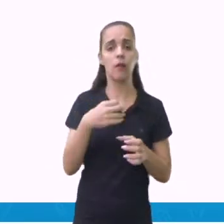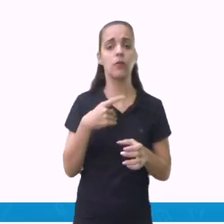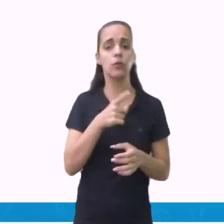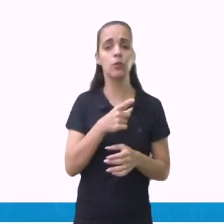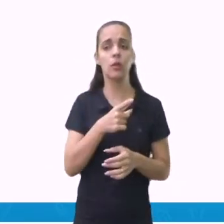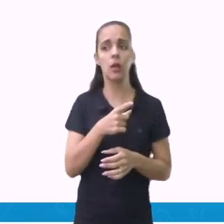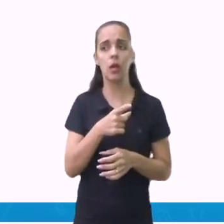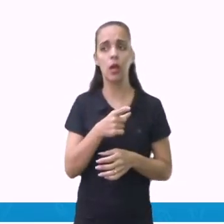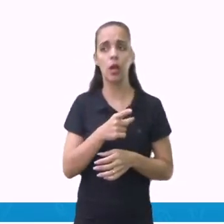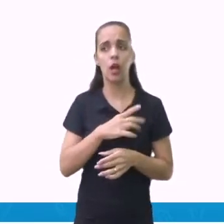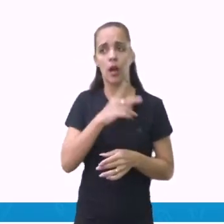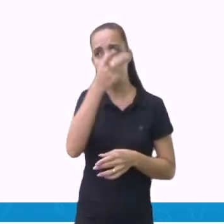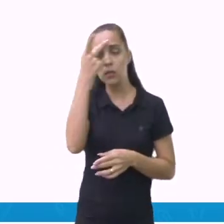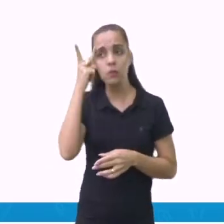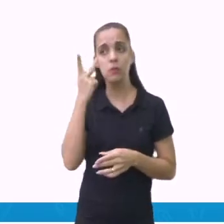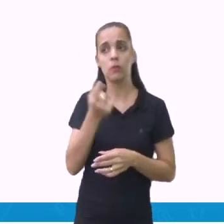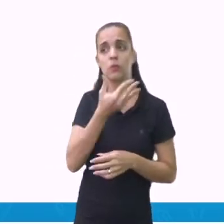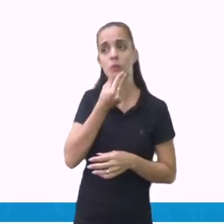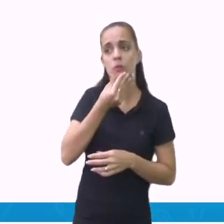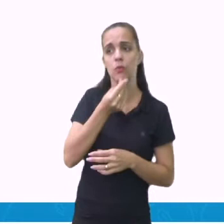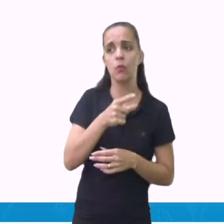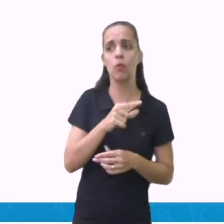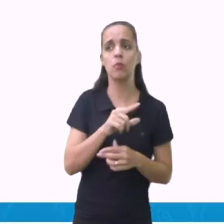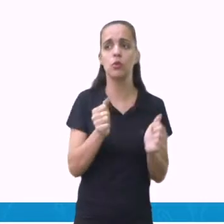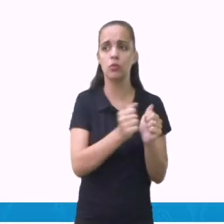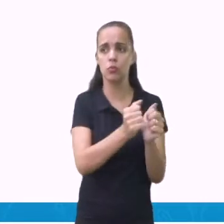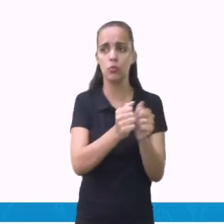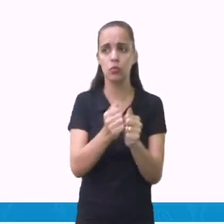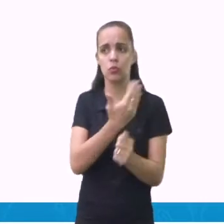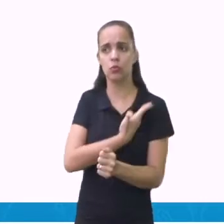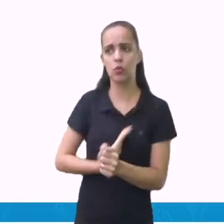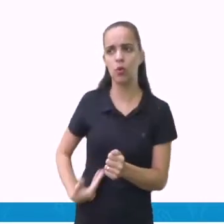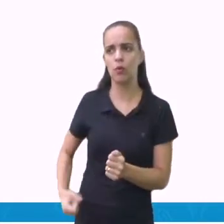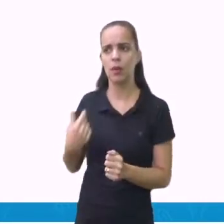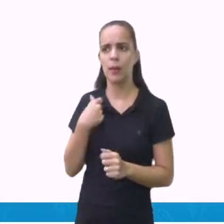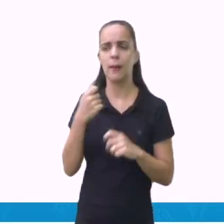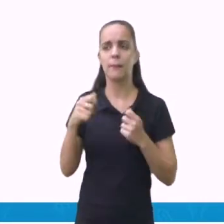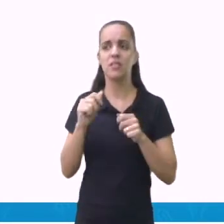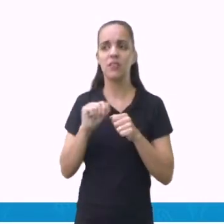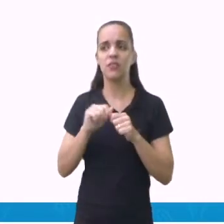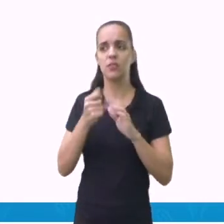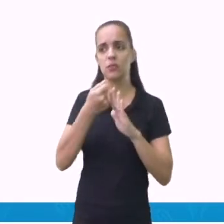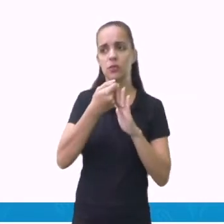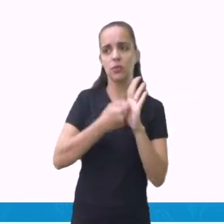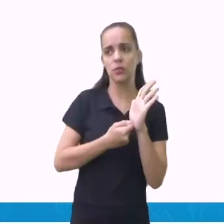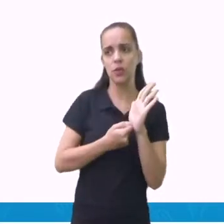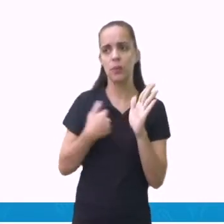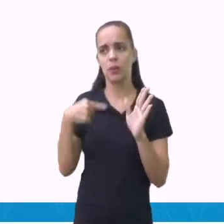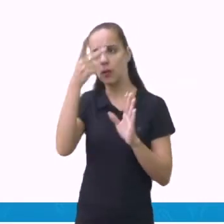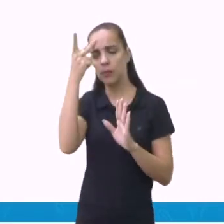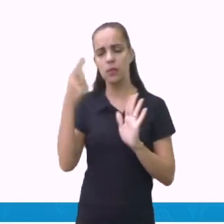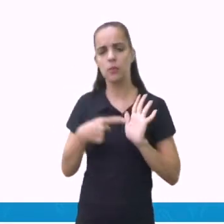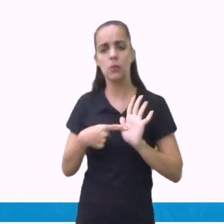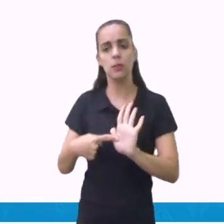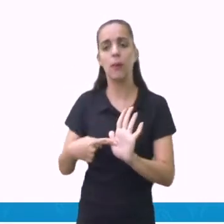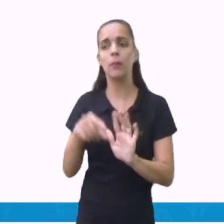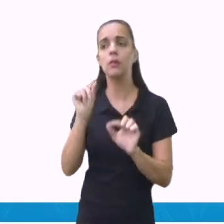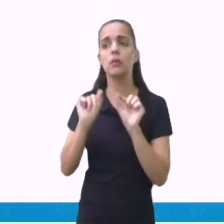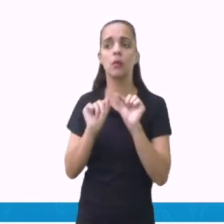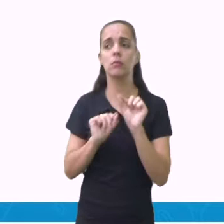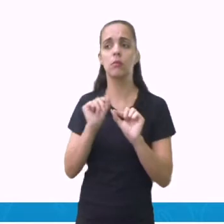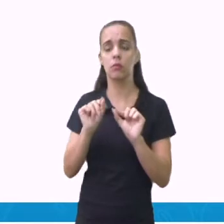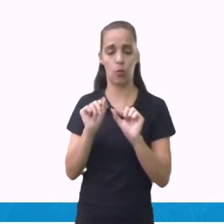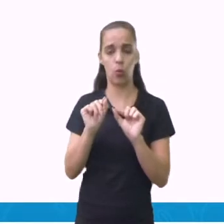Brasília, ele fez o seguinte: ele lançou um concurso para que as pessoas apresentassem projetos sobre como